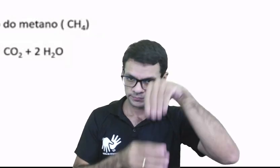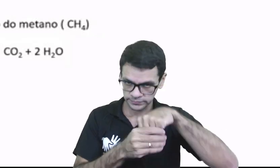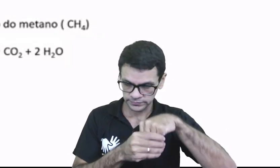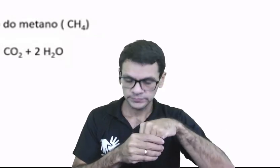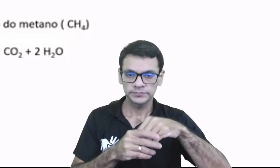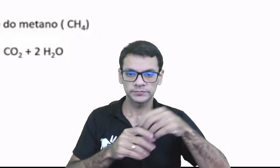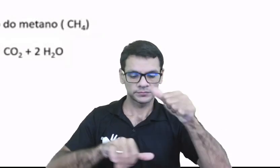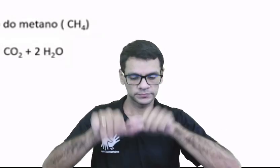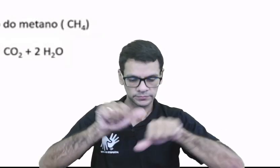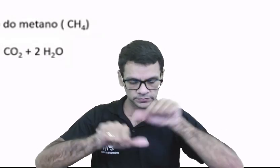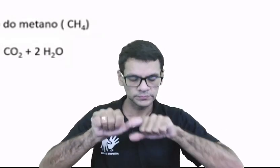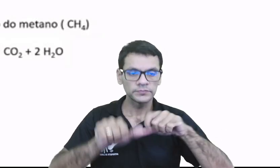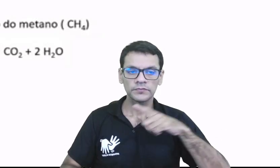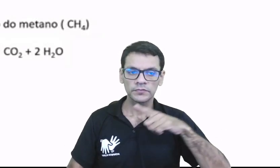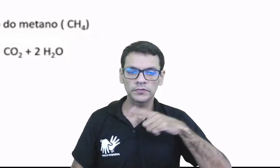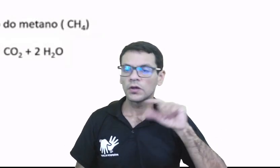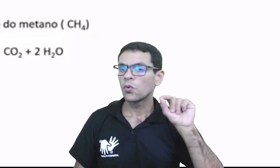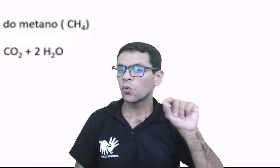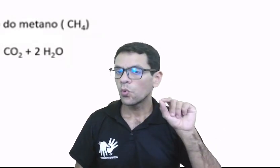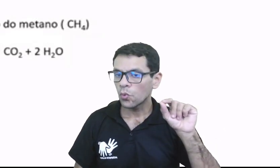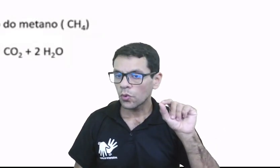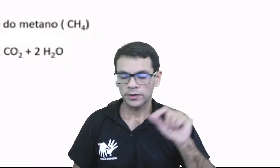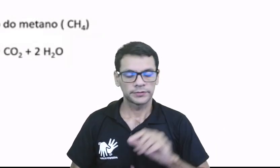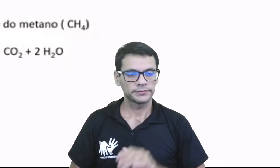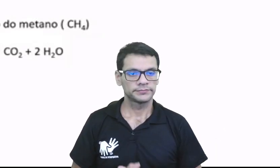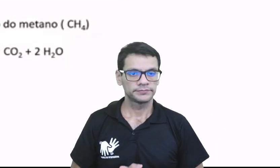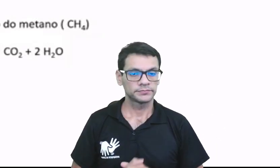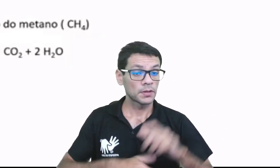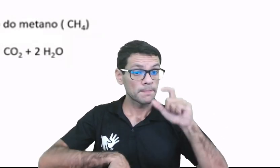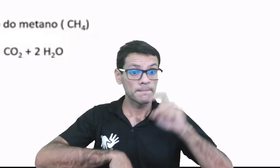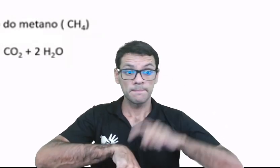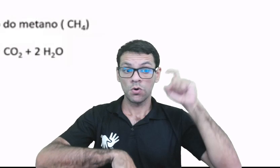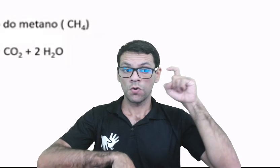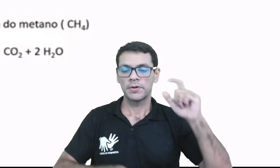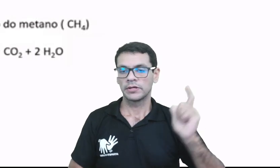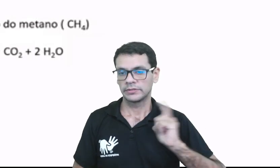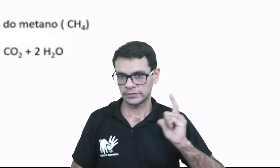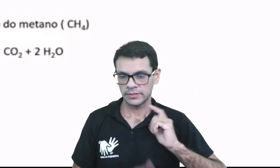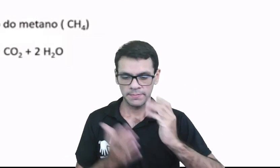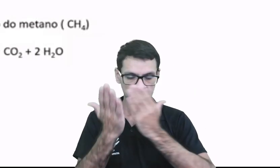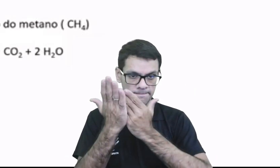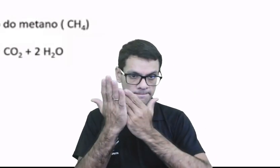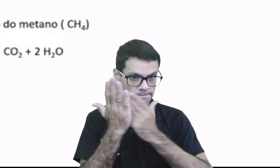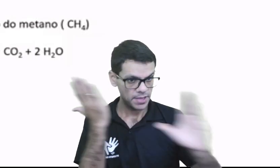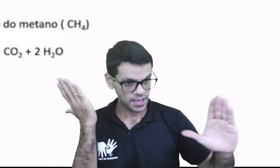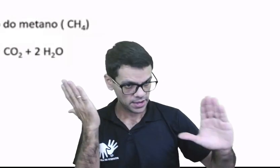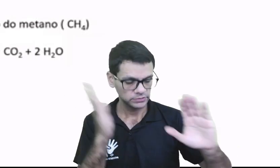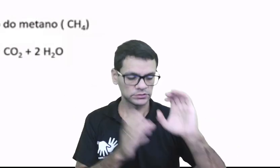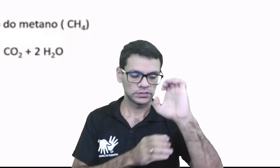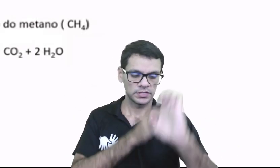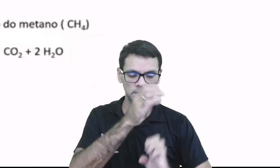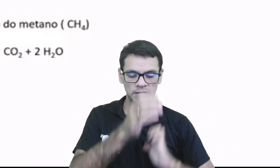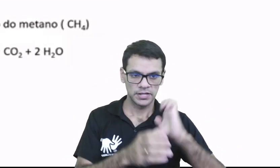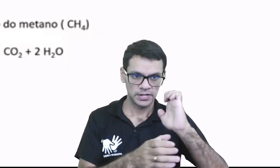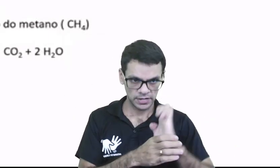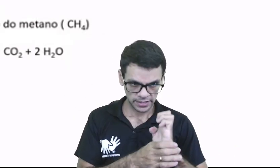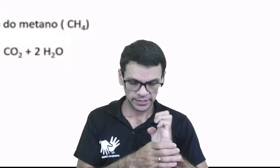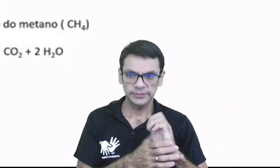de oxirredução, vai haver, então, um momento em que haverá a perda de elétrons.